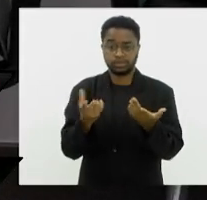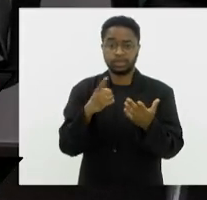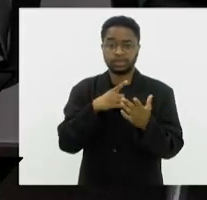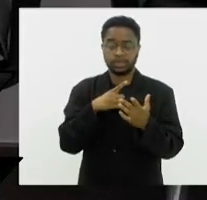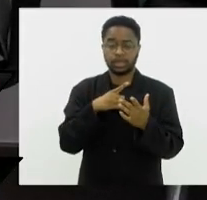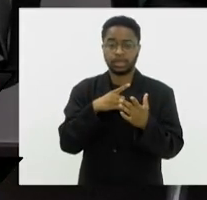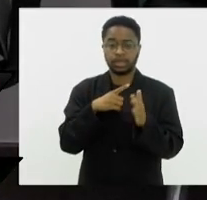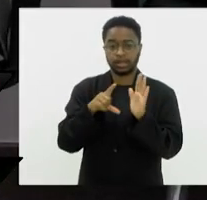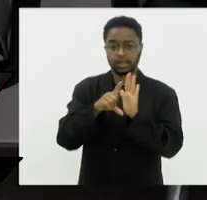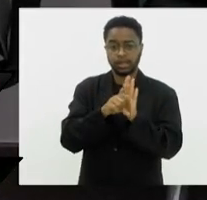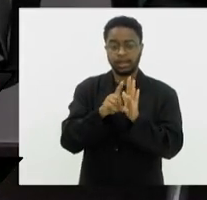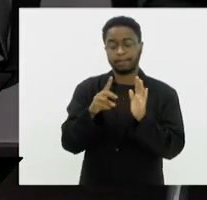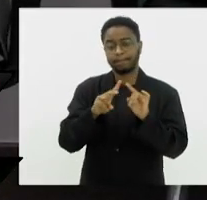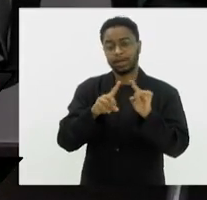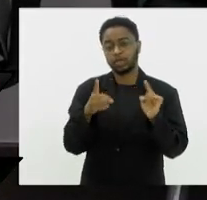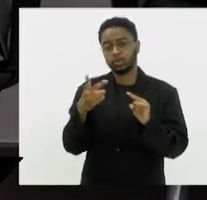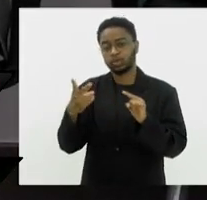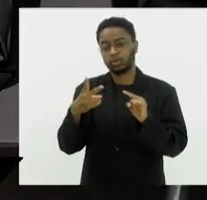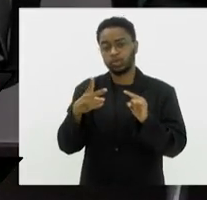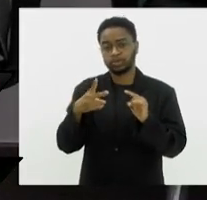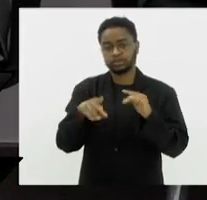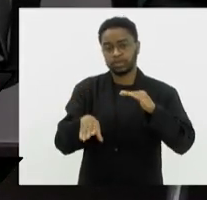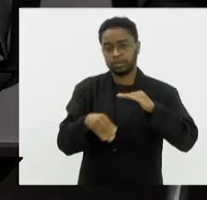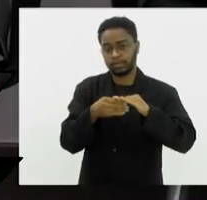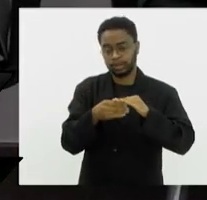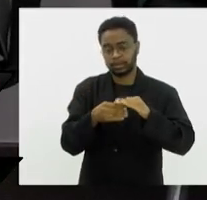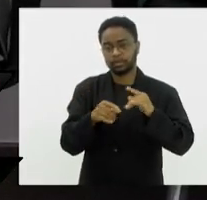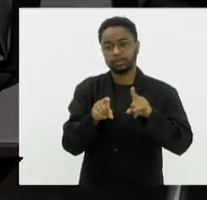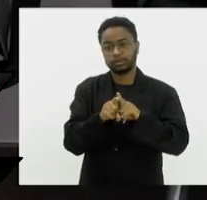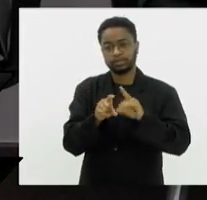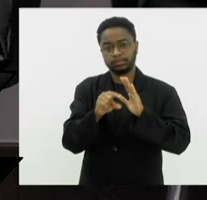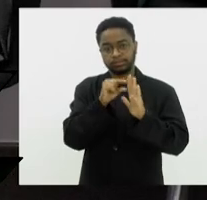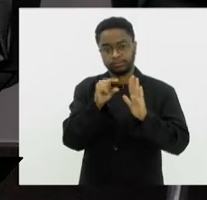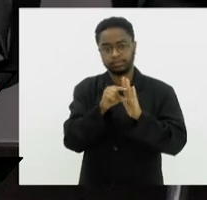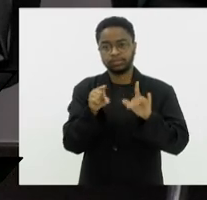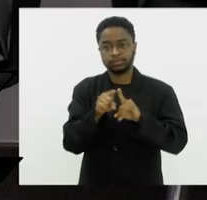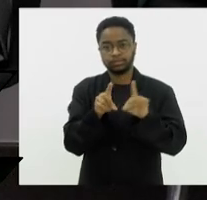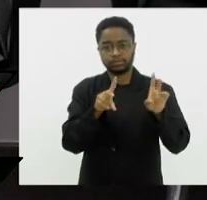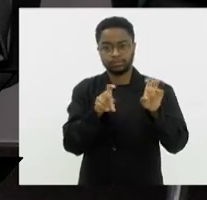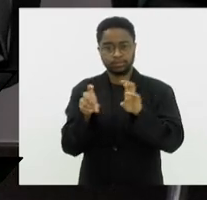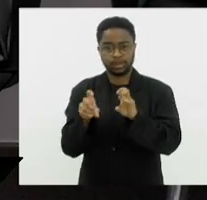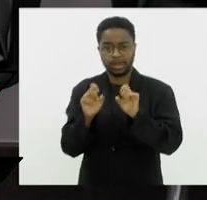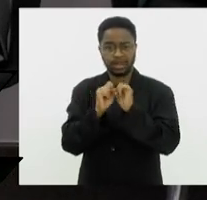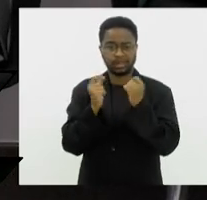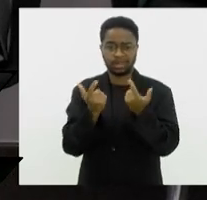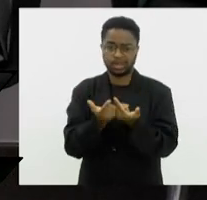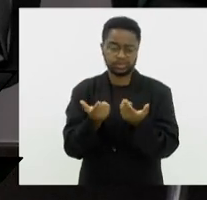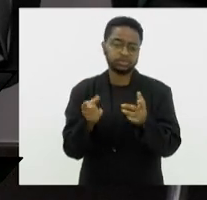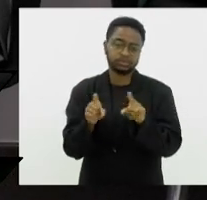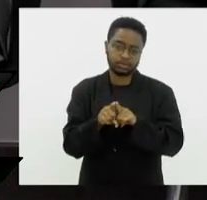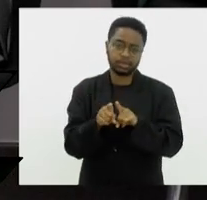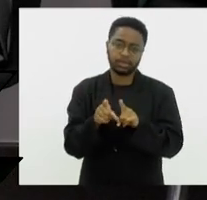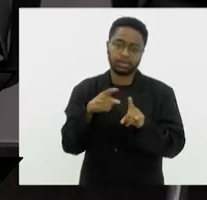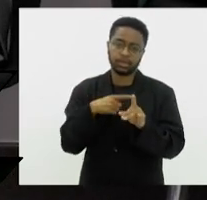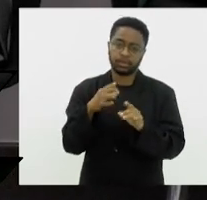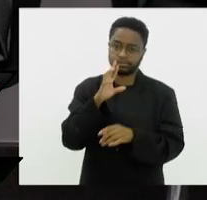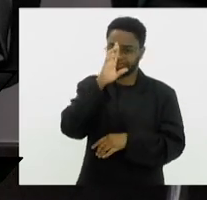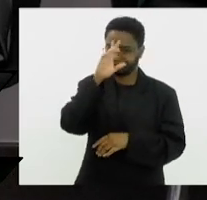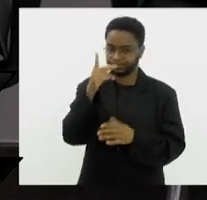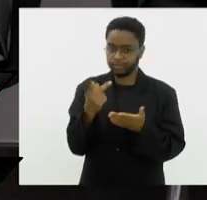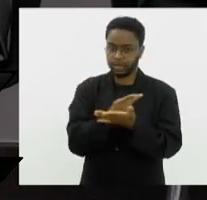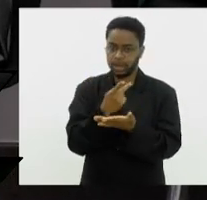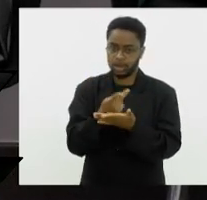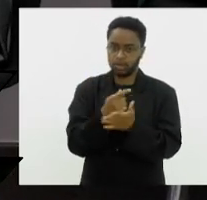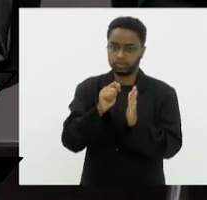duas emendas. Emenda a emenda também e dá outras providências à Assembleia Legislativa. Também tem um erro redacional.